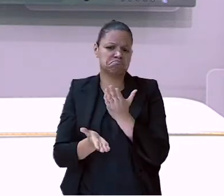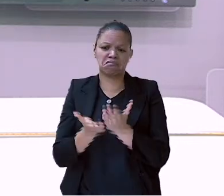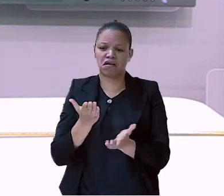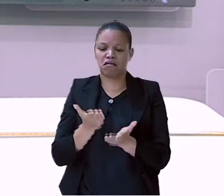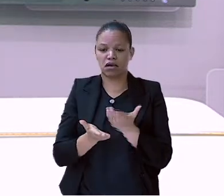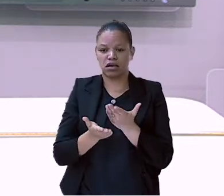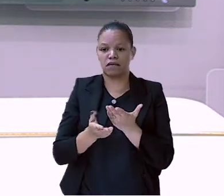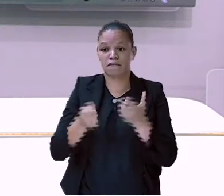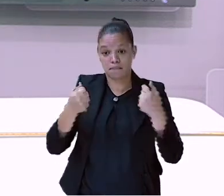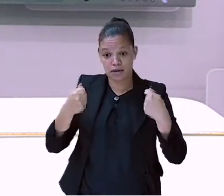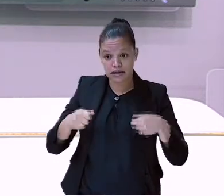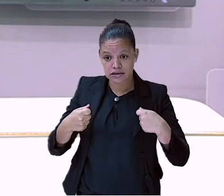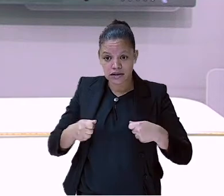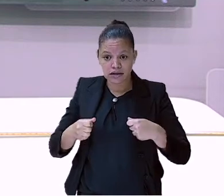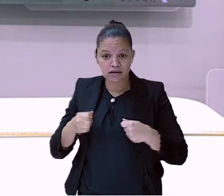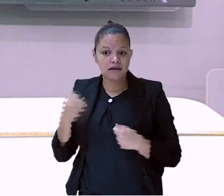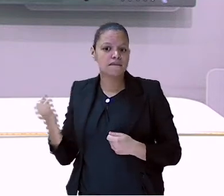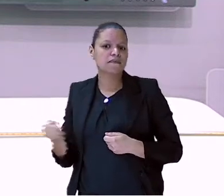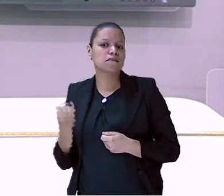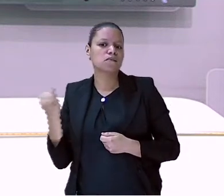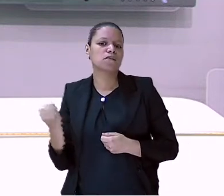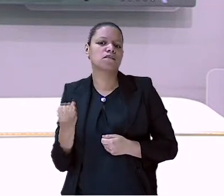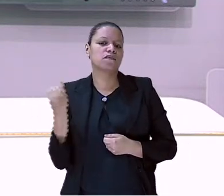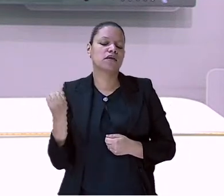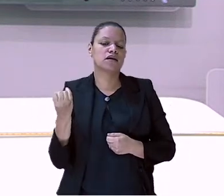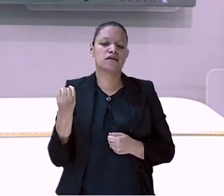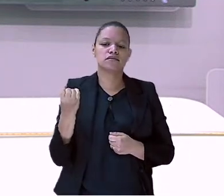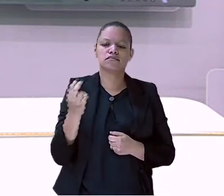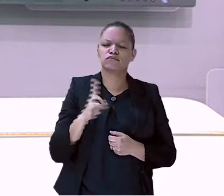é importantíssimo que você coloque aqui.